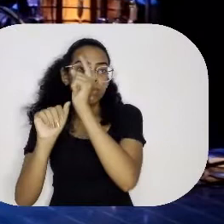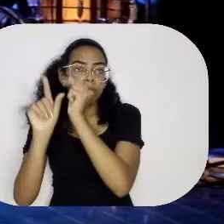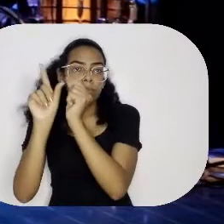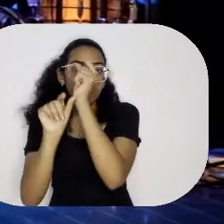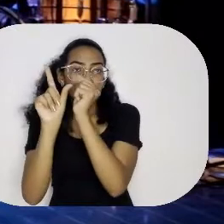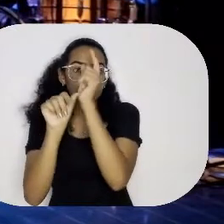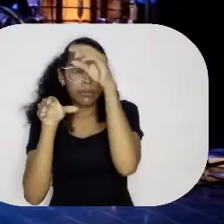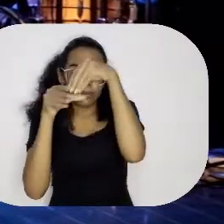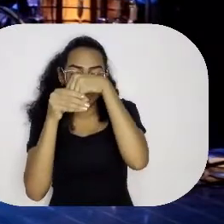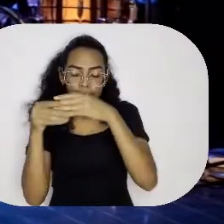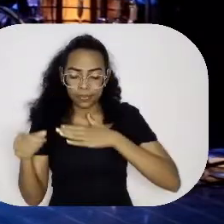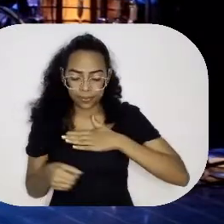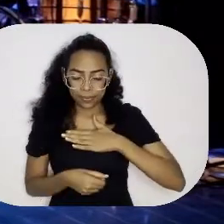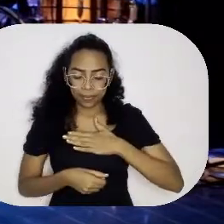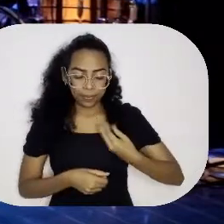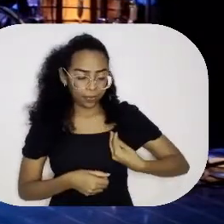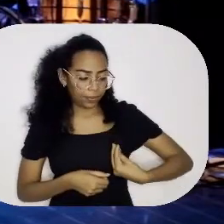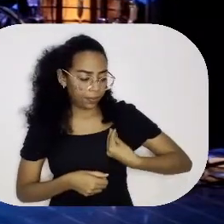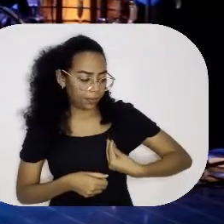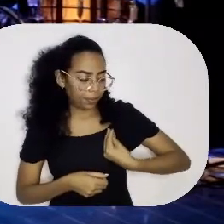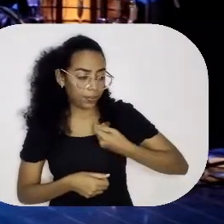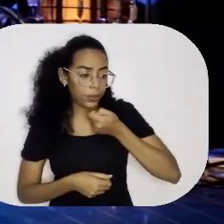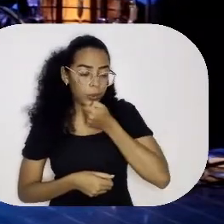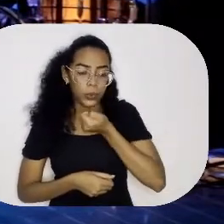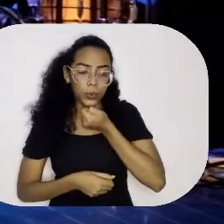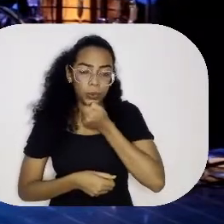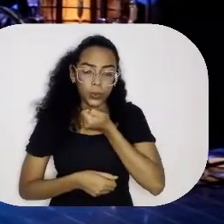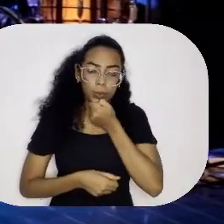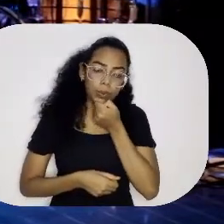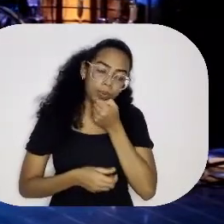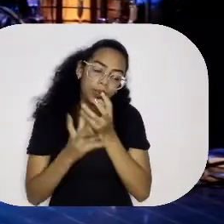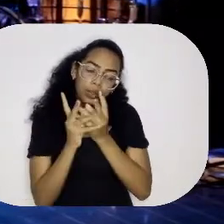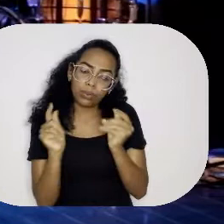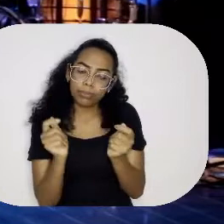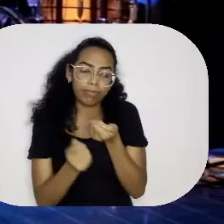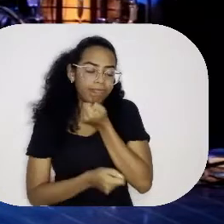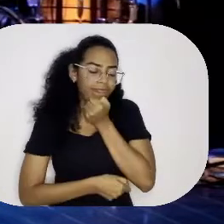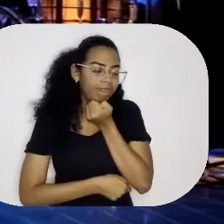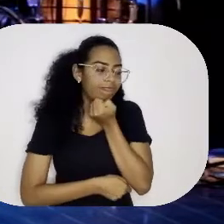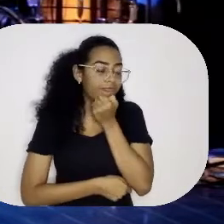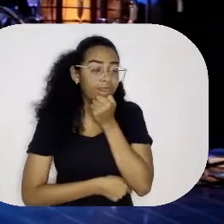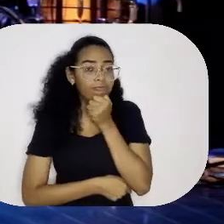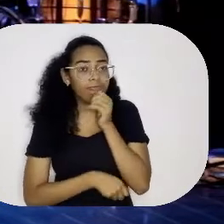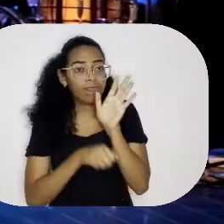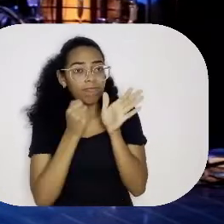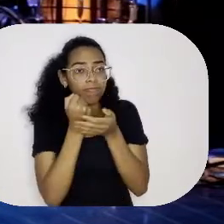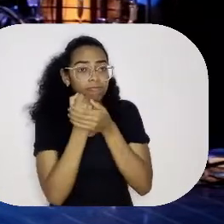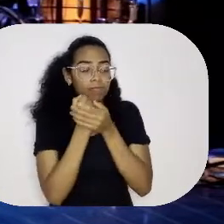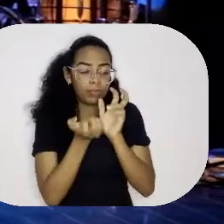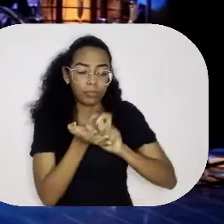Estrela em mim ainda brilha e já morreu. se perdeu, não chegou ao